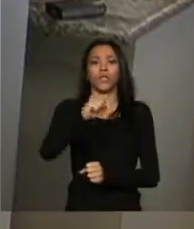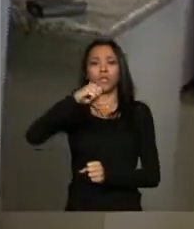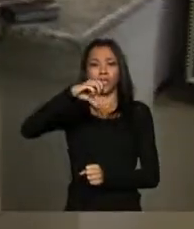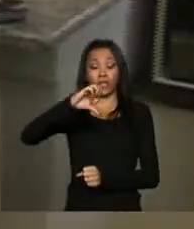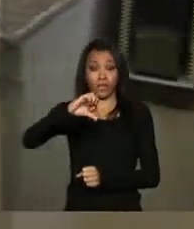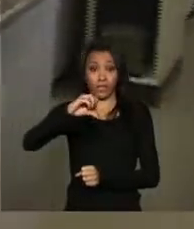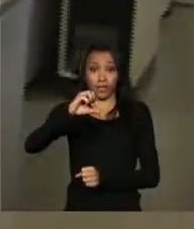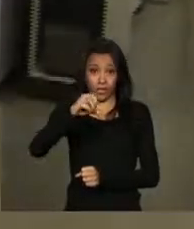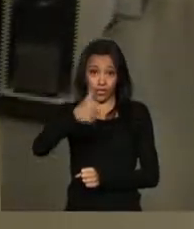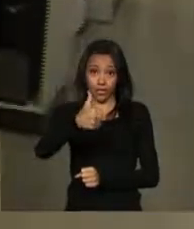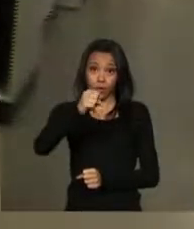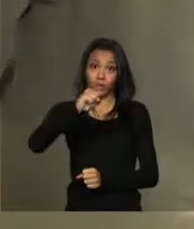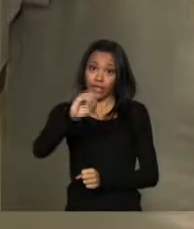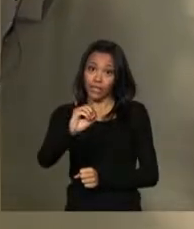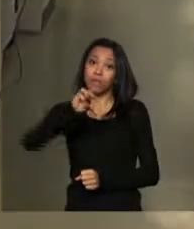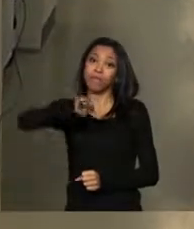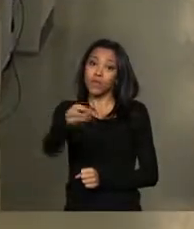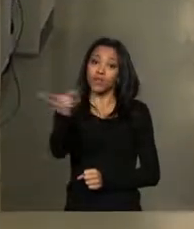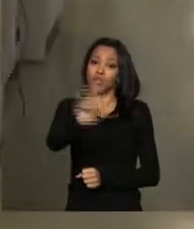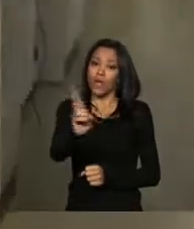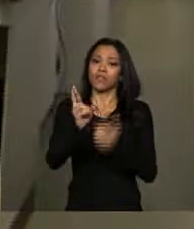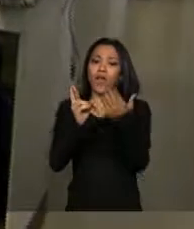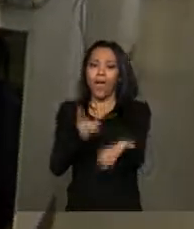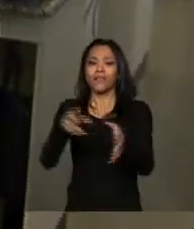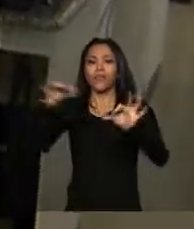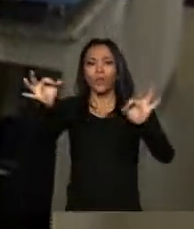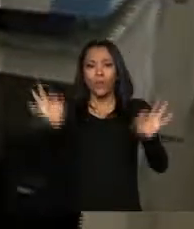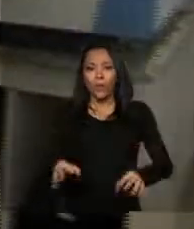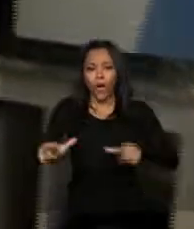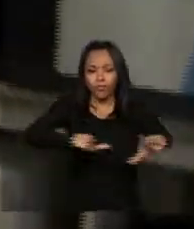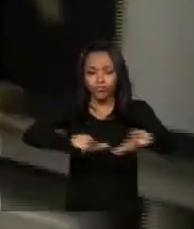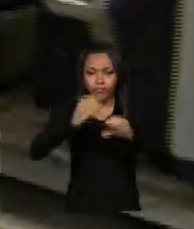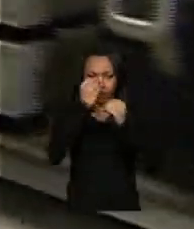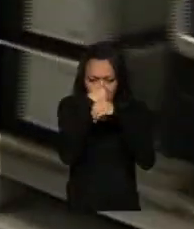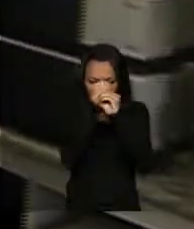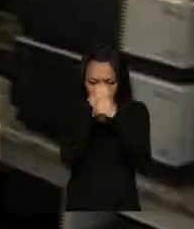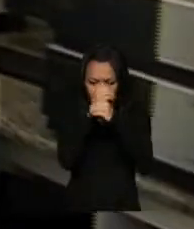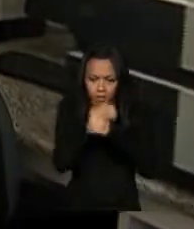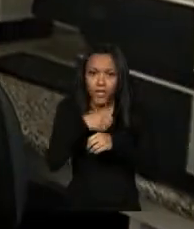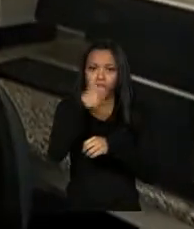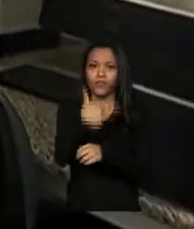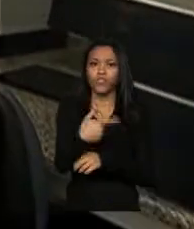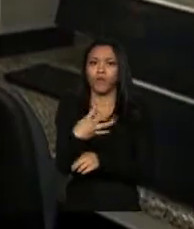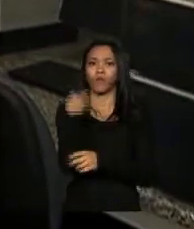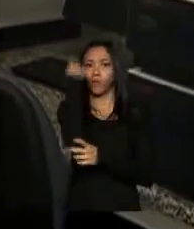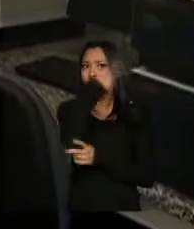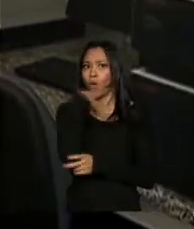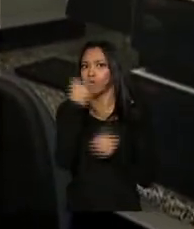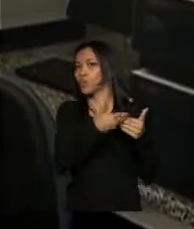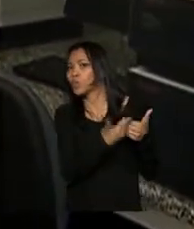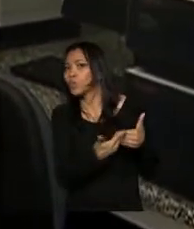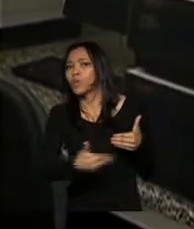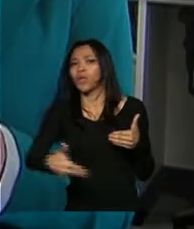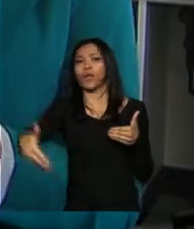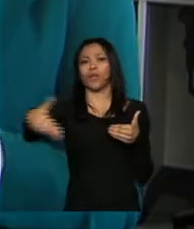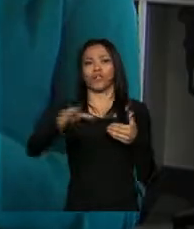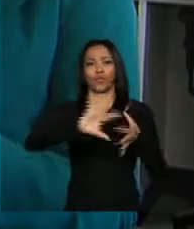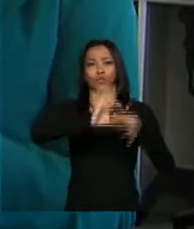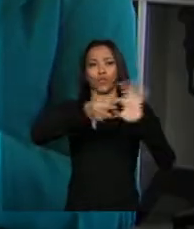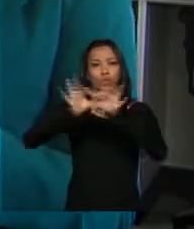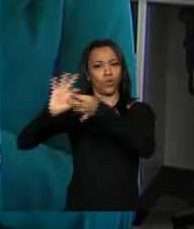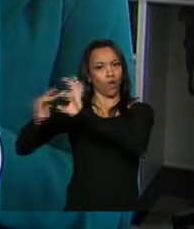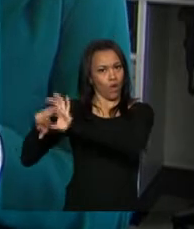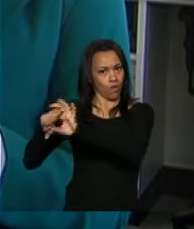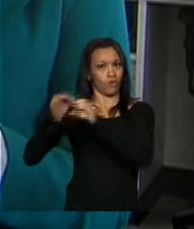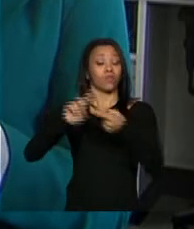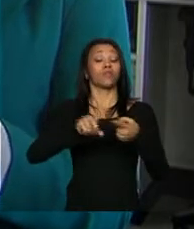é o coração do Laboratório Brasileiro de Controle de Dopagem, que vai funcionar 24 horas por dia durante os Jogos Olímpicos e Paralímpicos